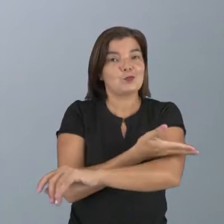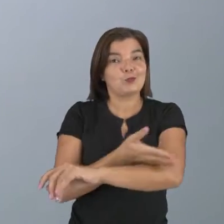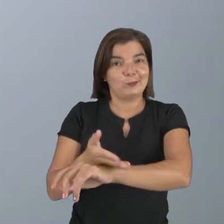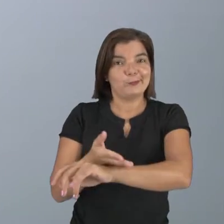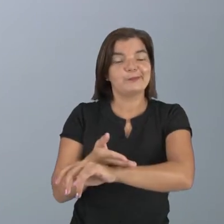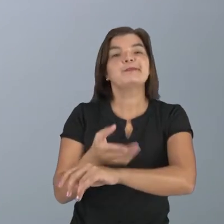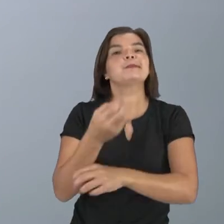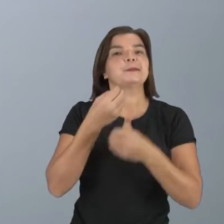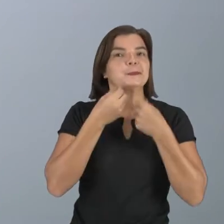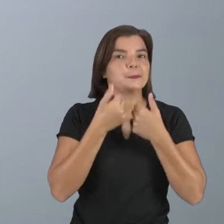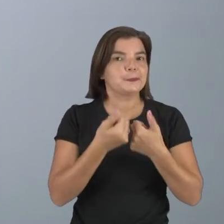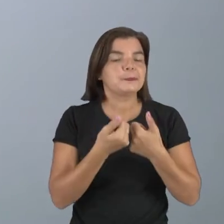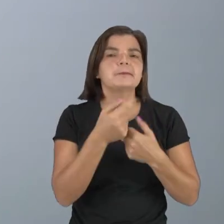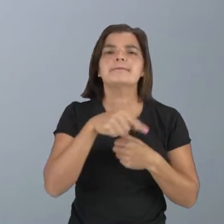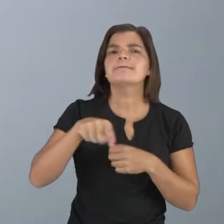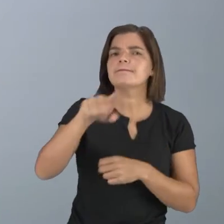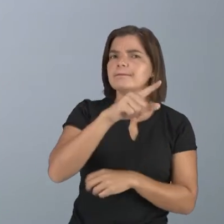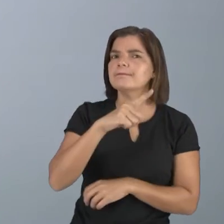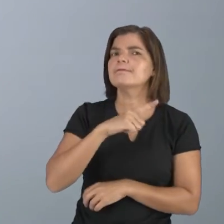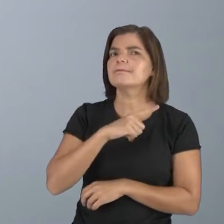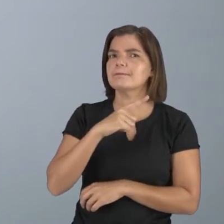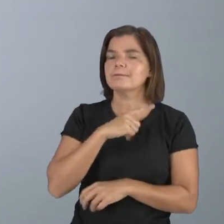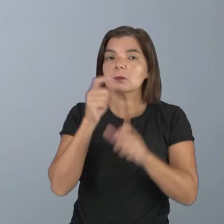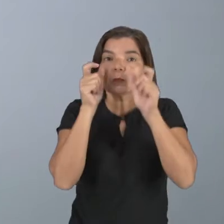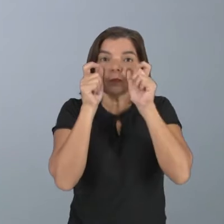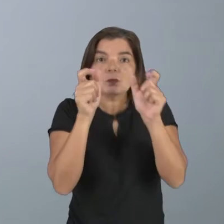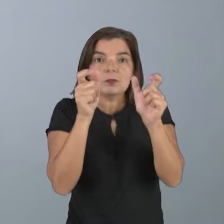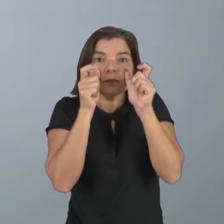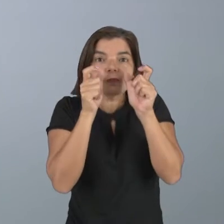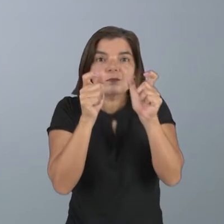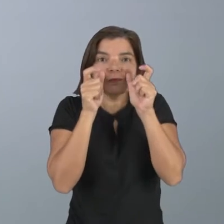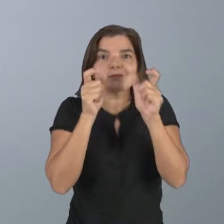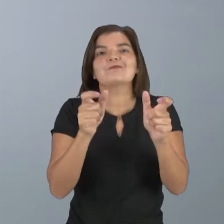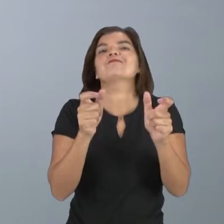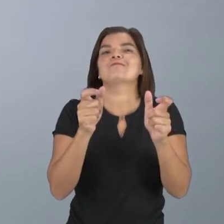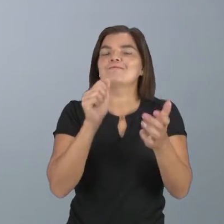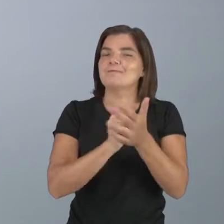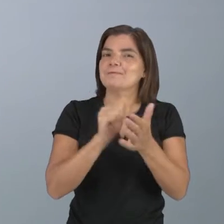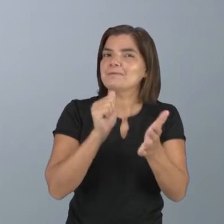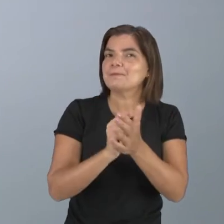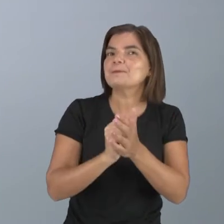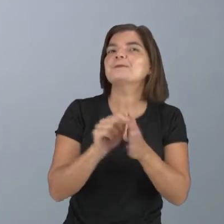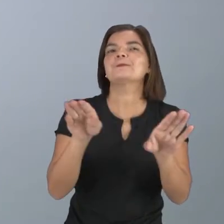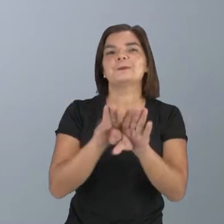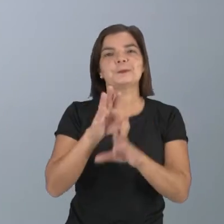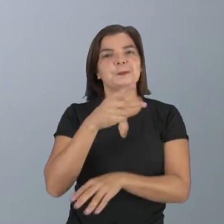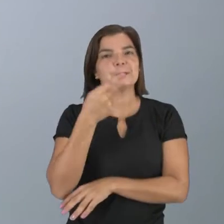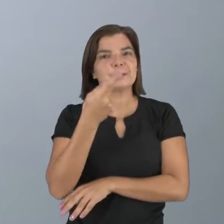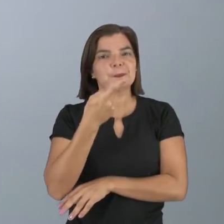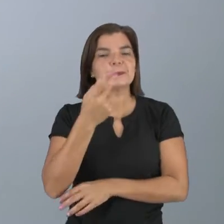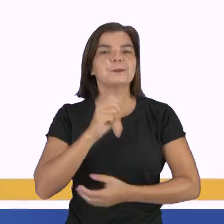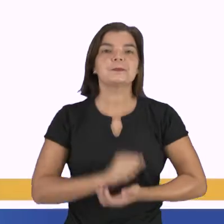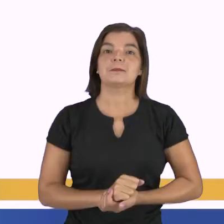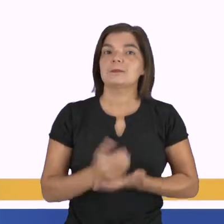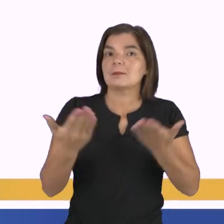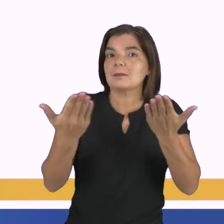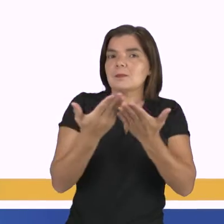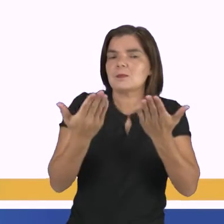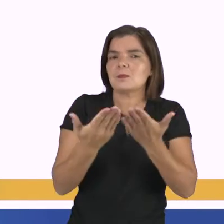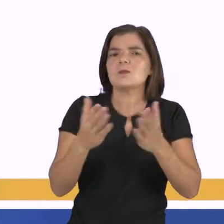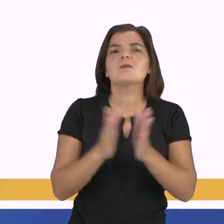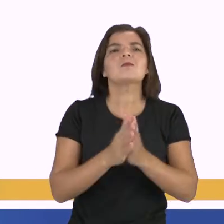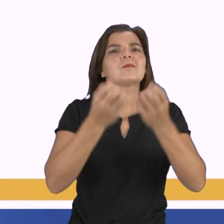costumbre. ¿Está bien? Entonces tenemos que poner un poquito más de atención en estos numerales. Ahora,